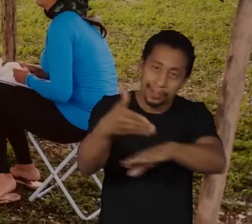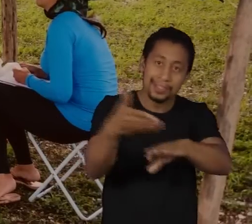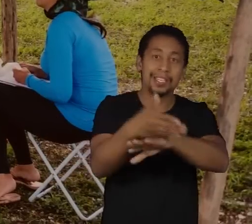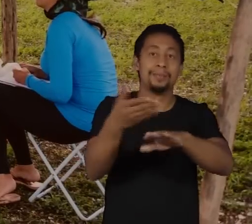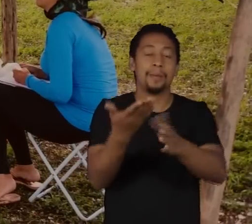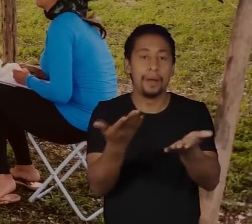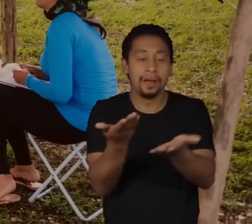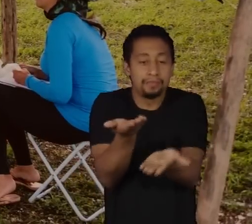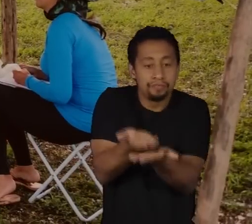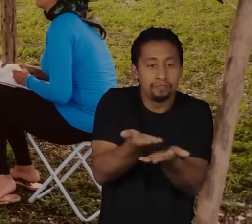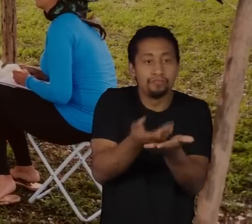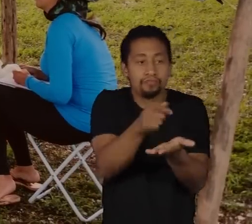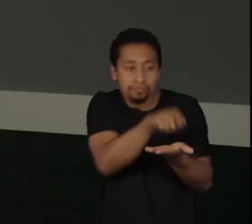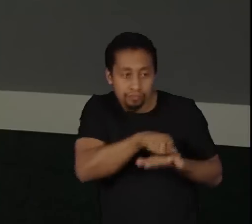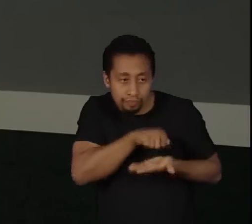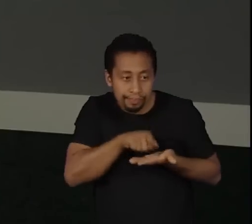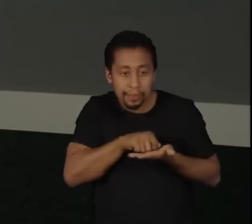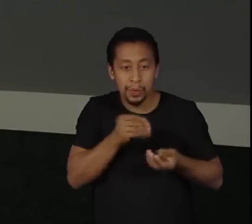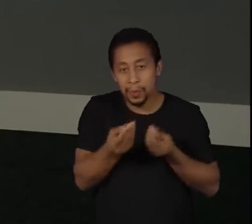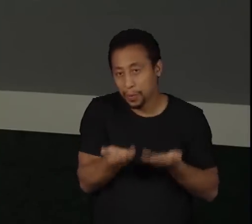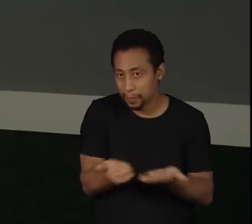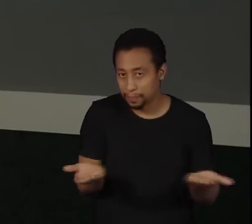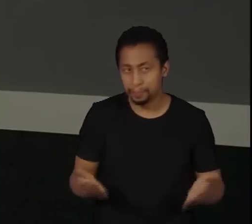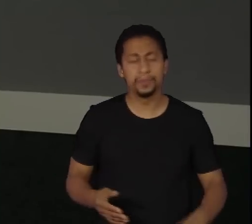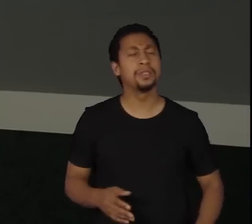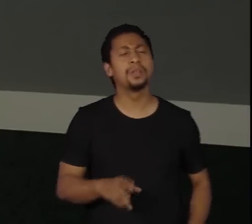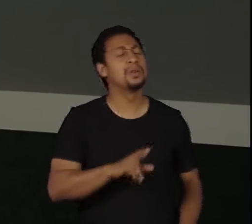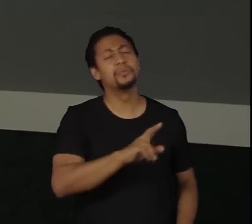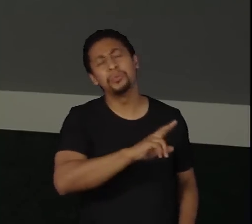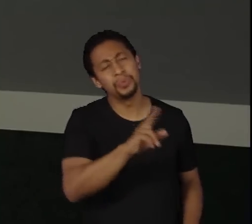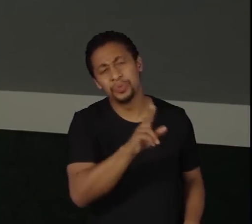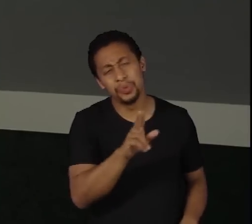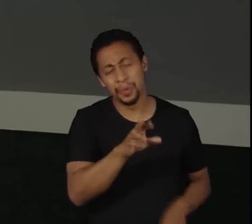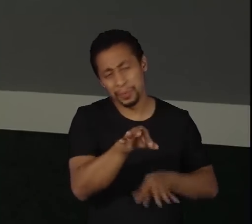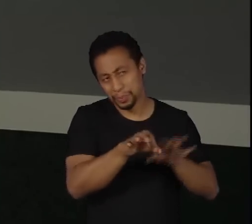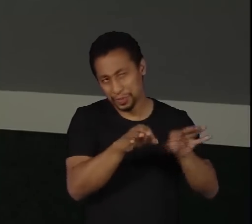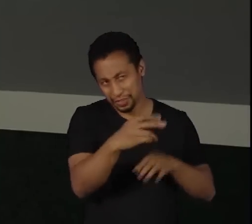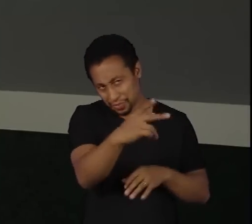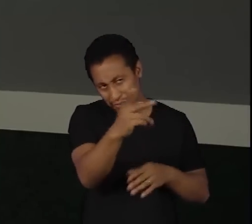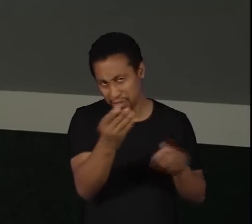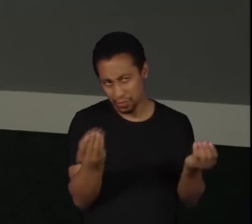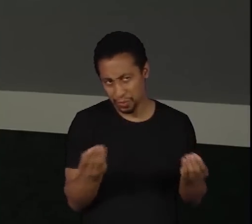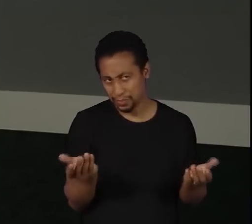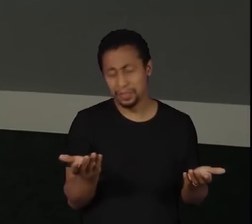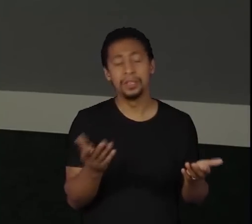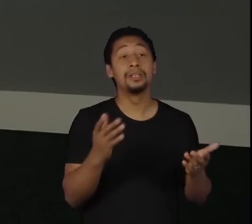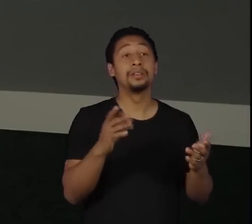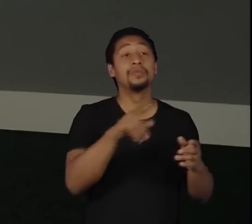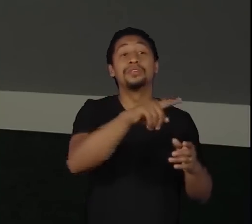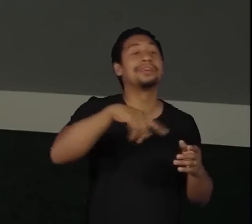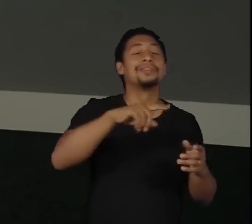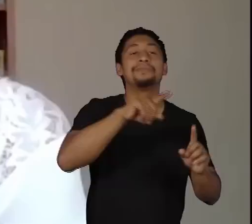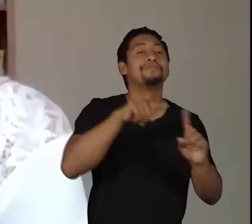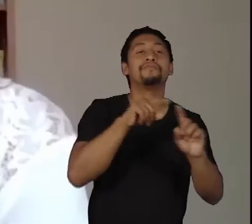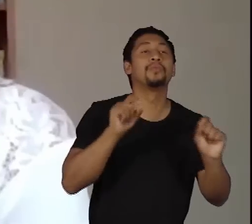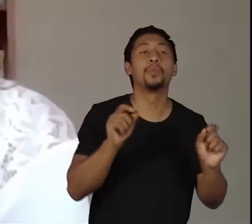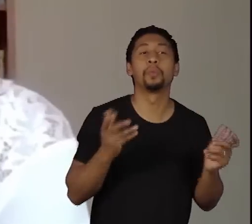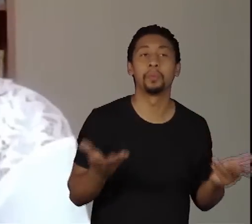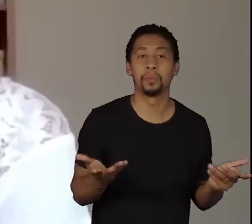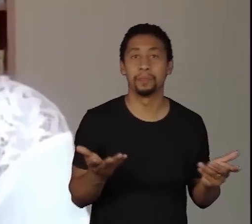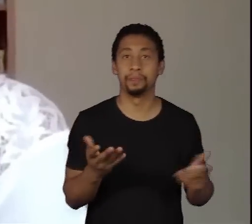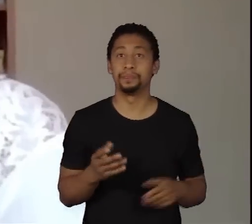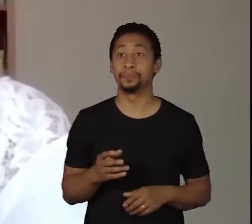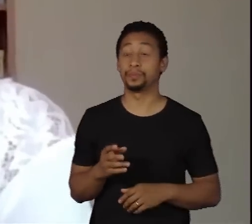narrativas sobre a memória. Como é que se chama o projeto de vocês? E o que vocês querem com esse projeto? O nome